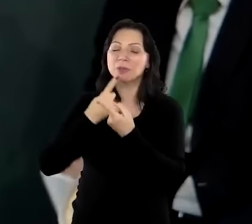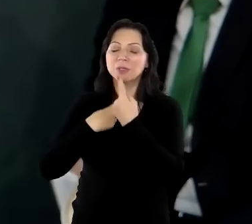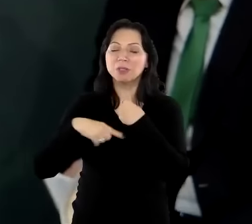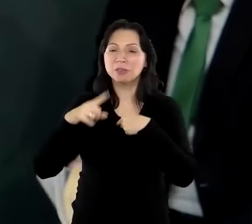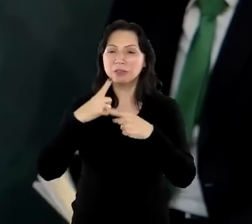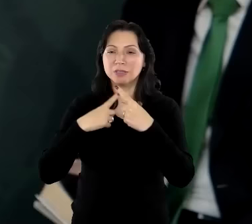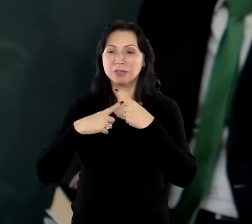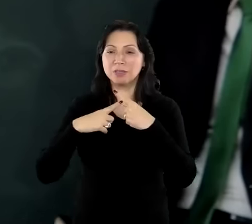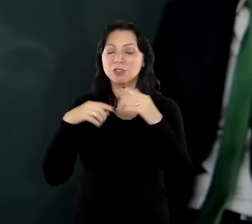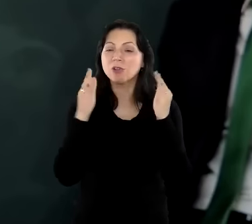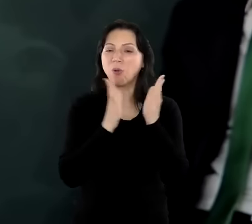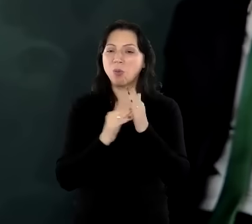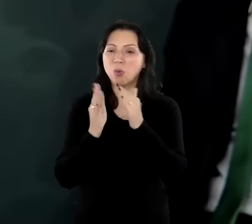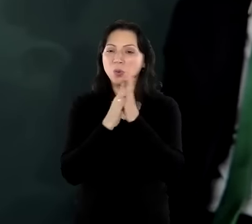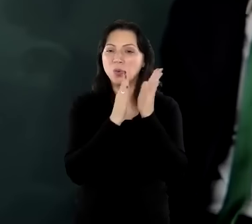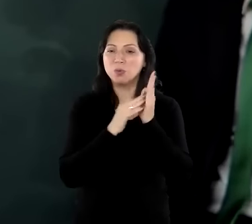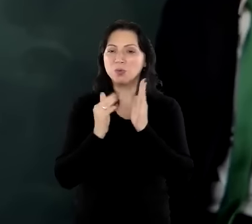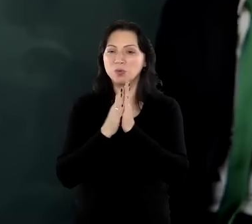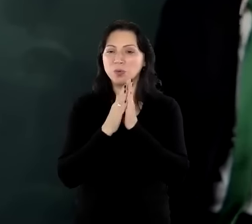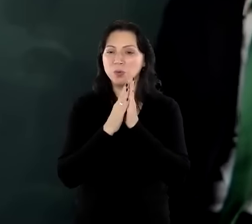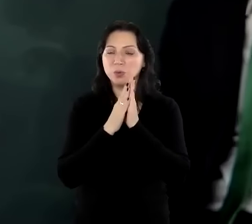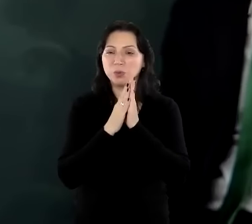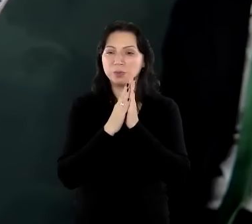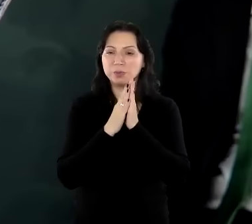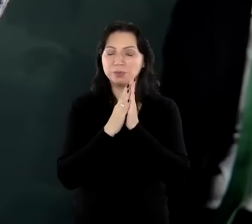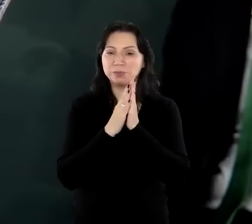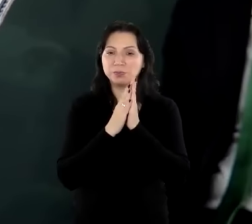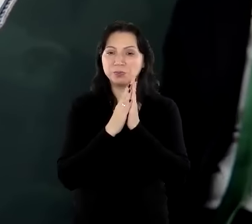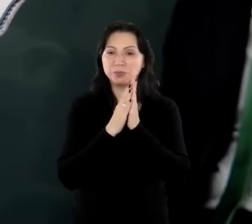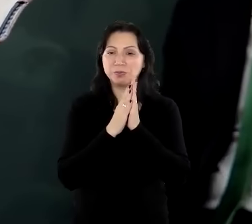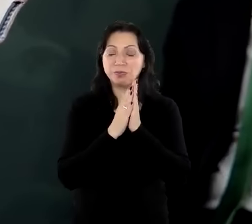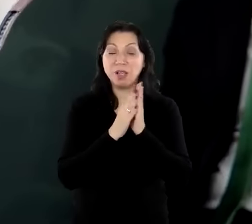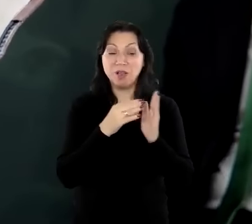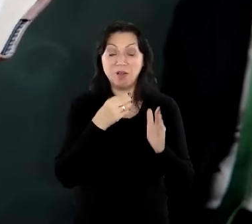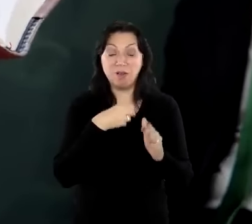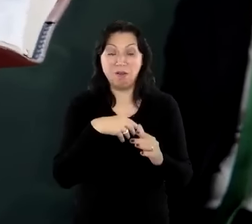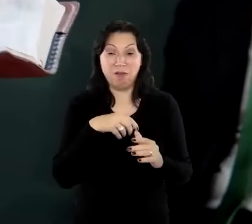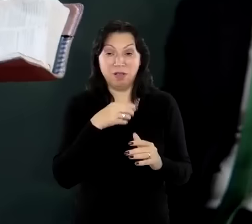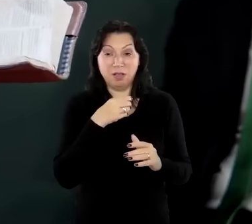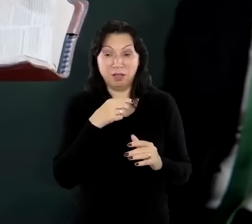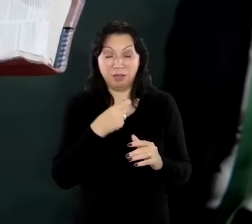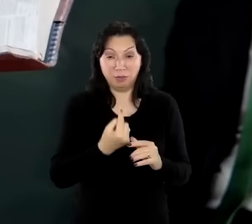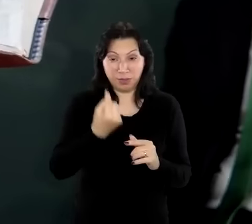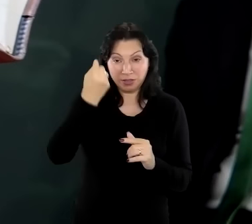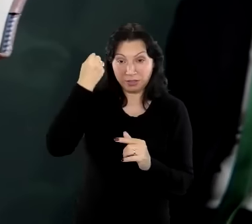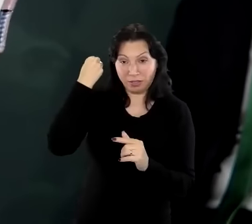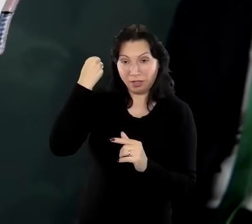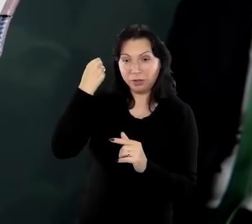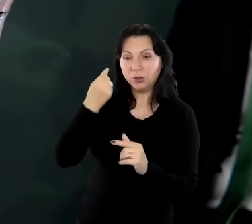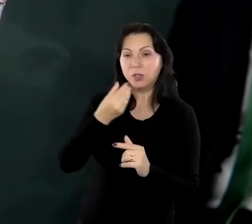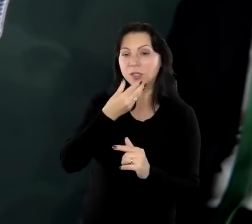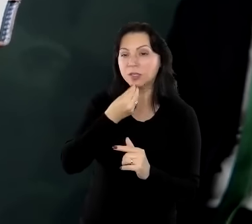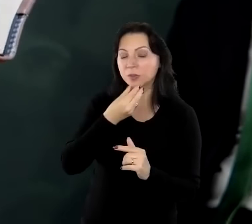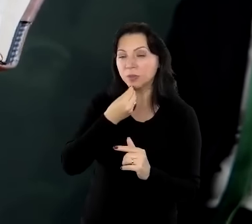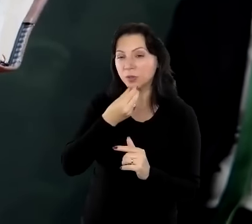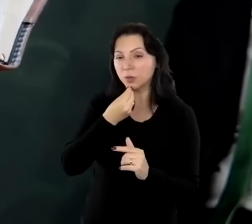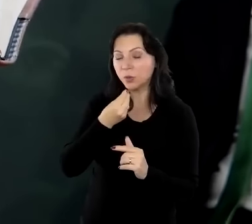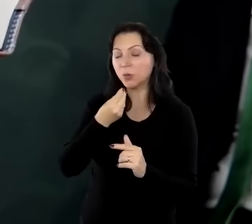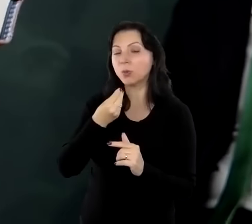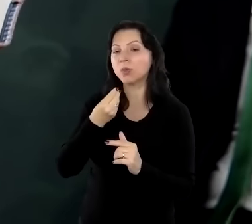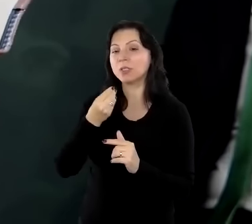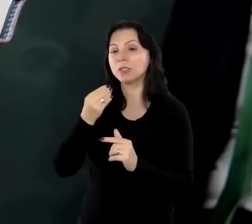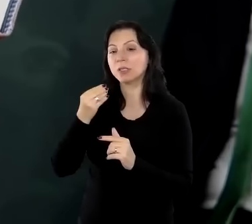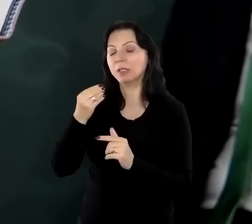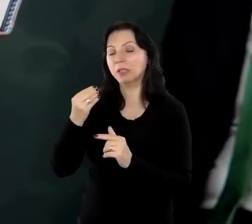Enquanto aqueles crentes estavam sendo tentados e seduzidos a voltar para o judaísmo, para as práticas de